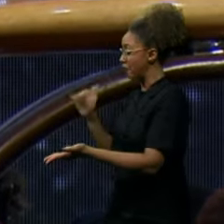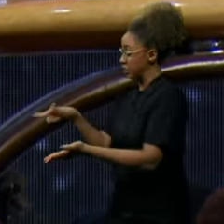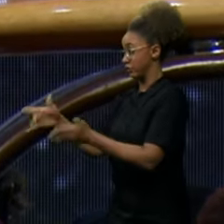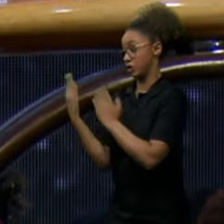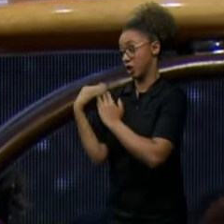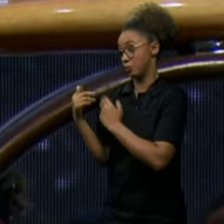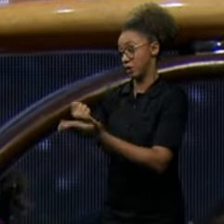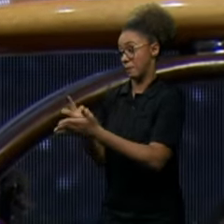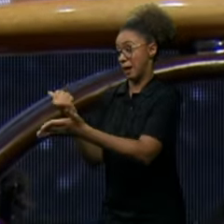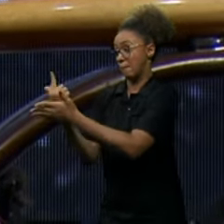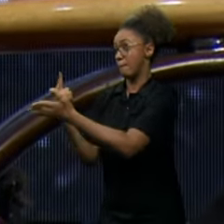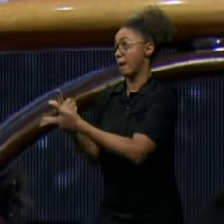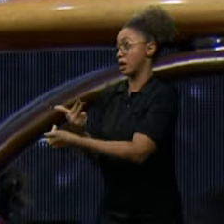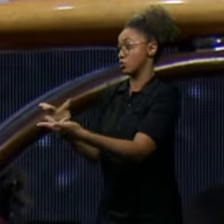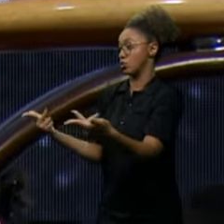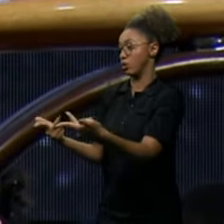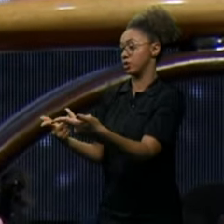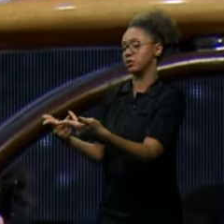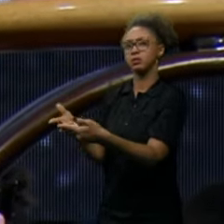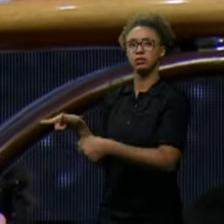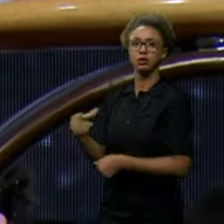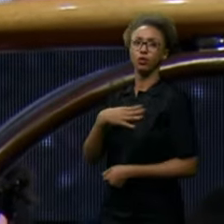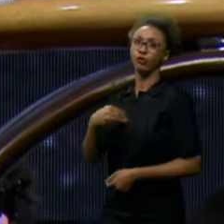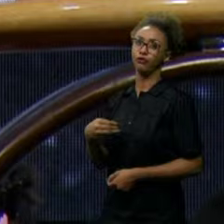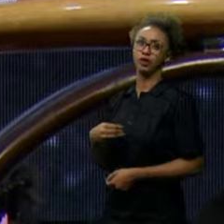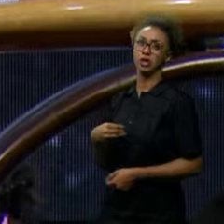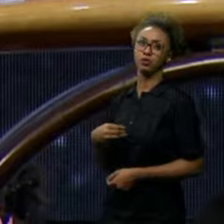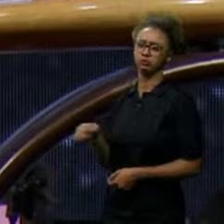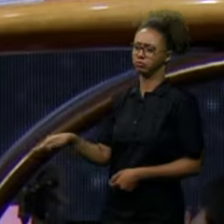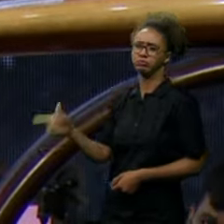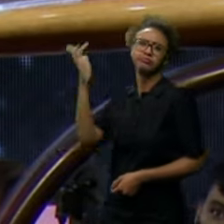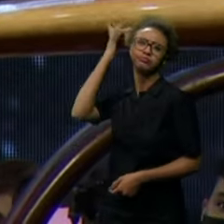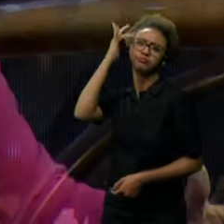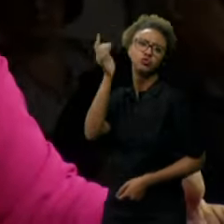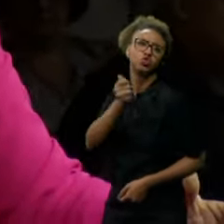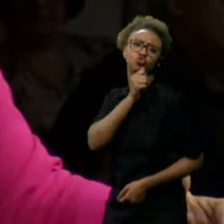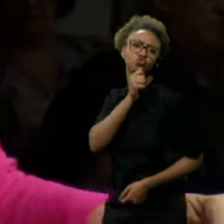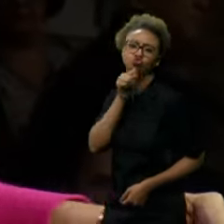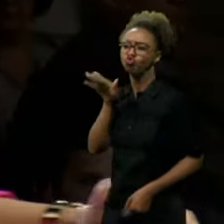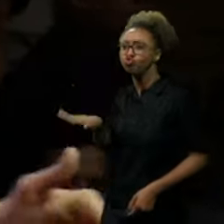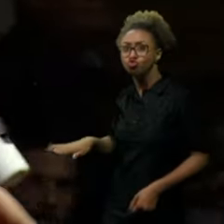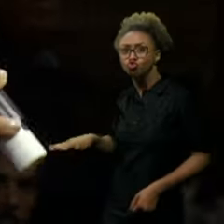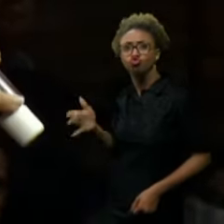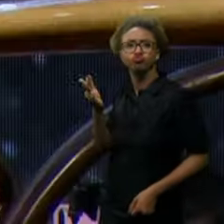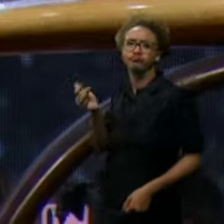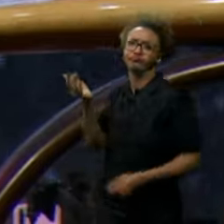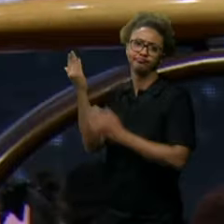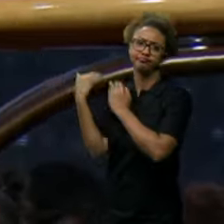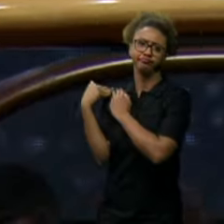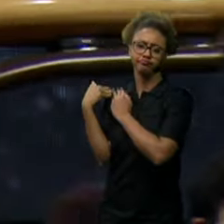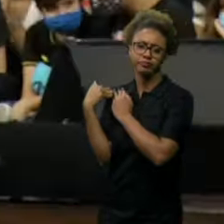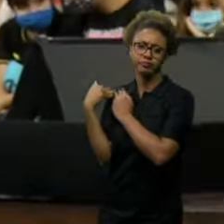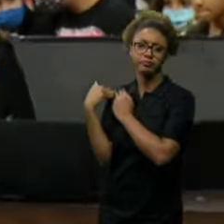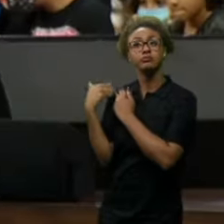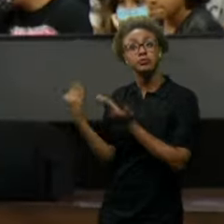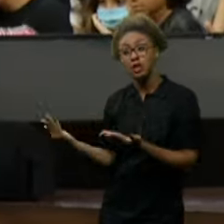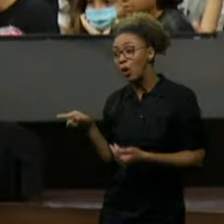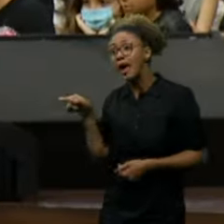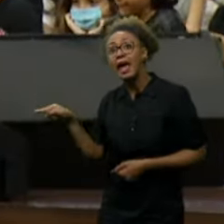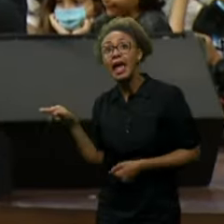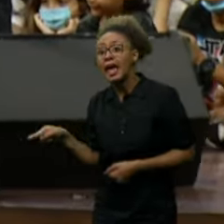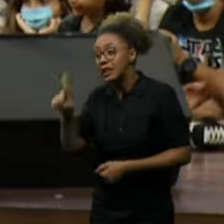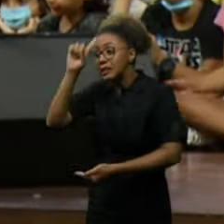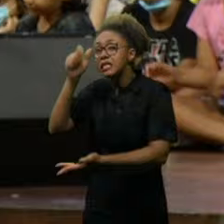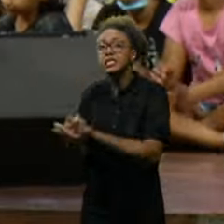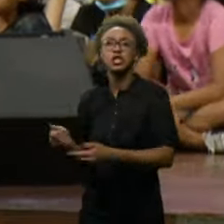ele a responsabilidade de pagar as contas da casa pelo menos encontra ele não tem maturidade você não divide com ele essa responsabilidade por isso que ele também não tem a